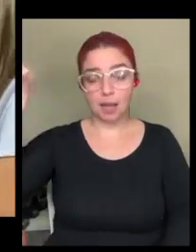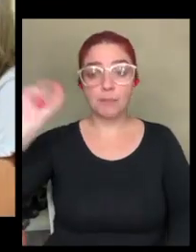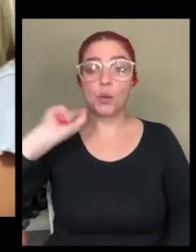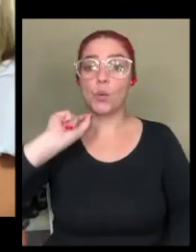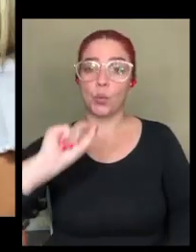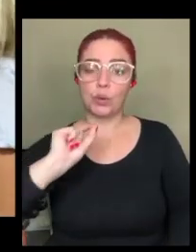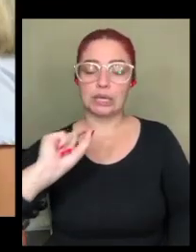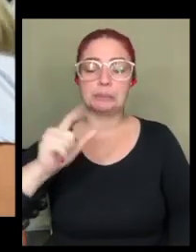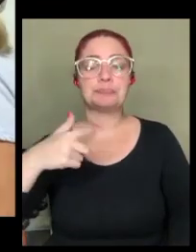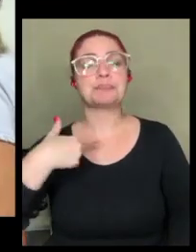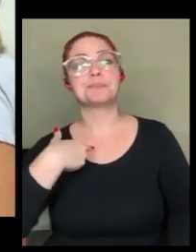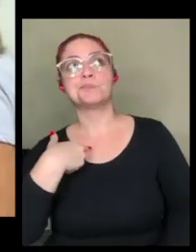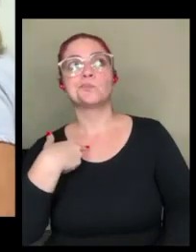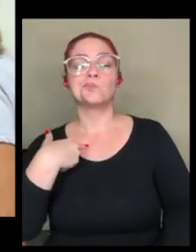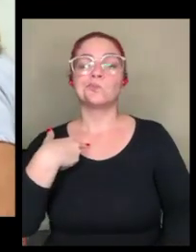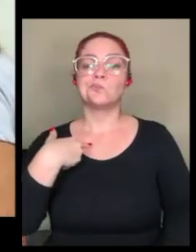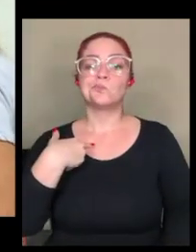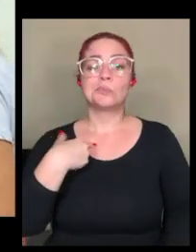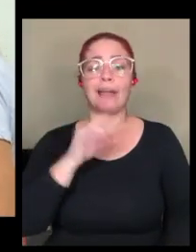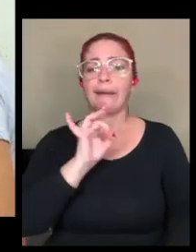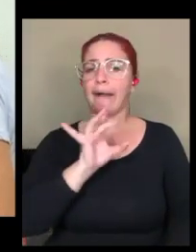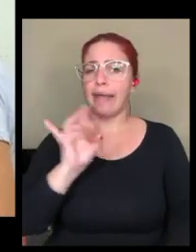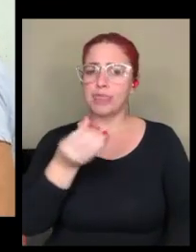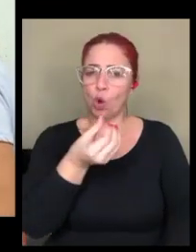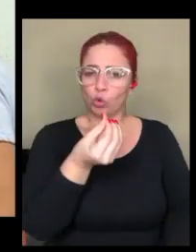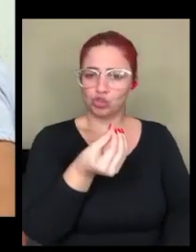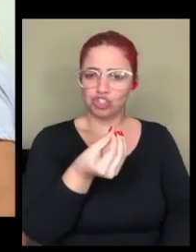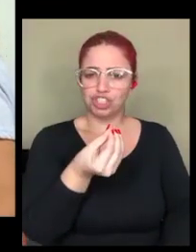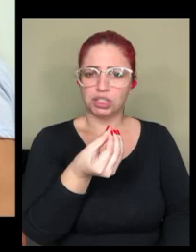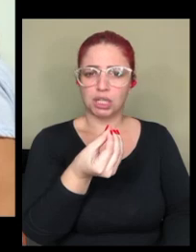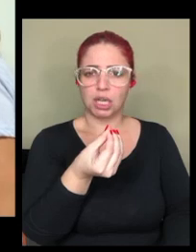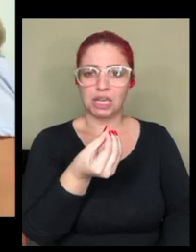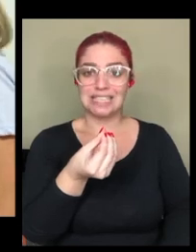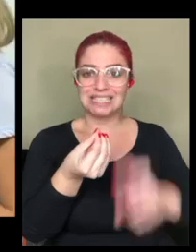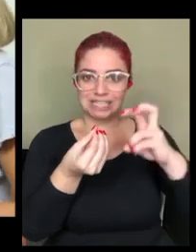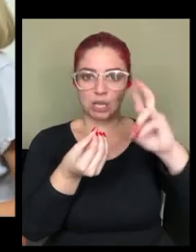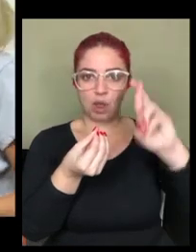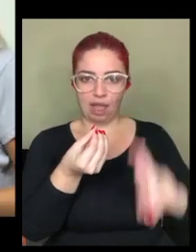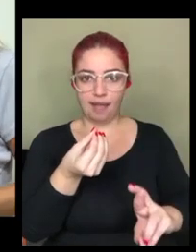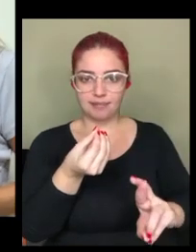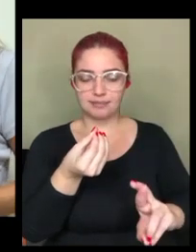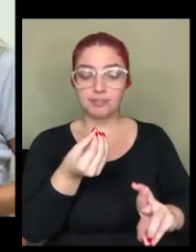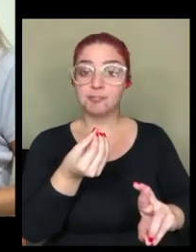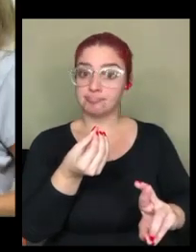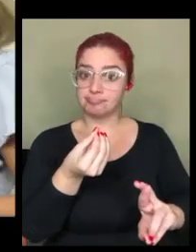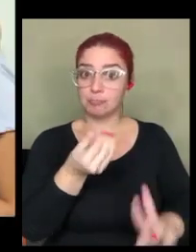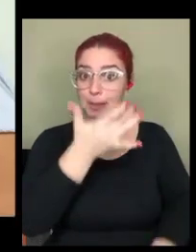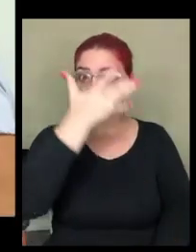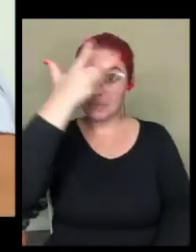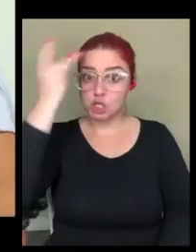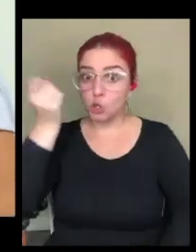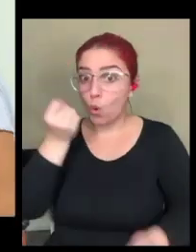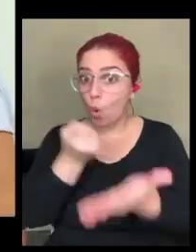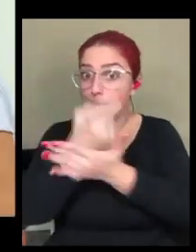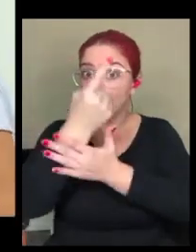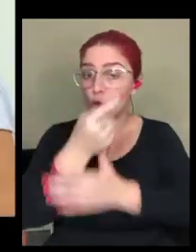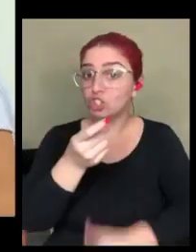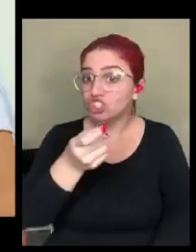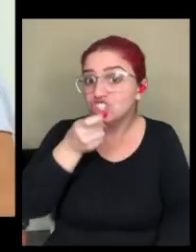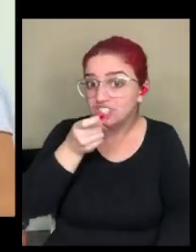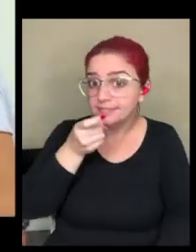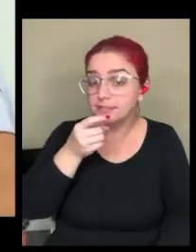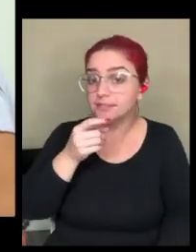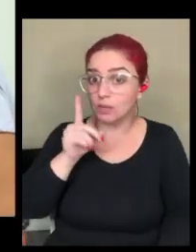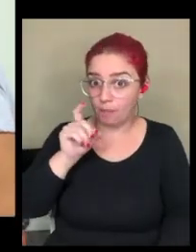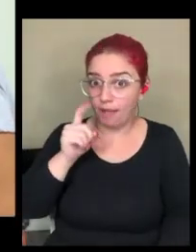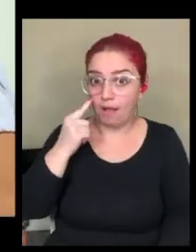aqui, gente? Eu sei que cada coxinha não custa R$5 e essa pessoa